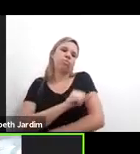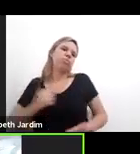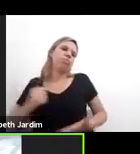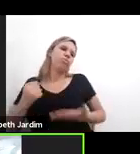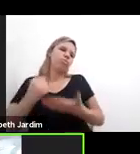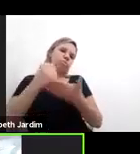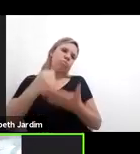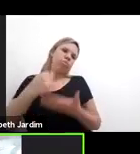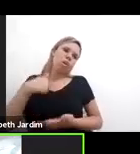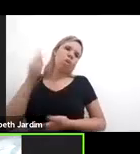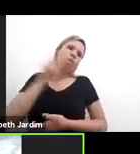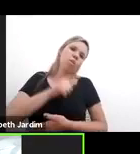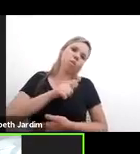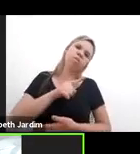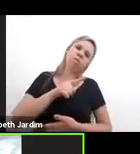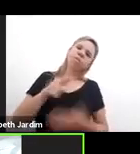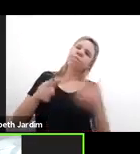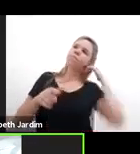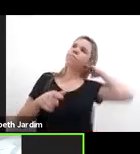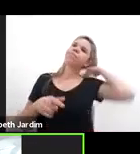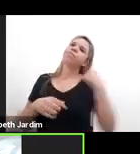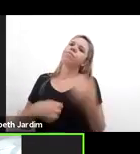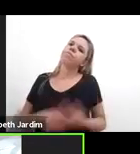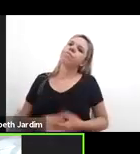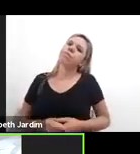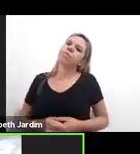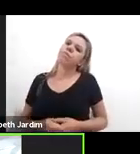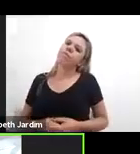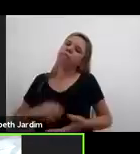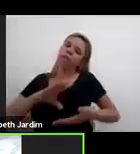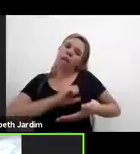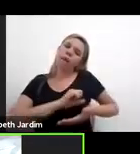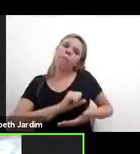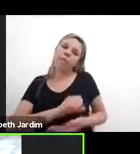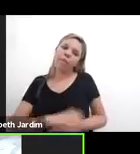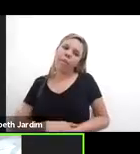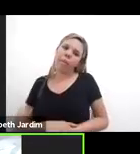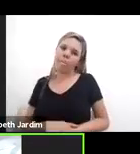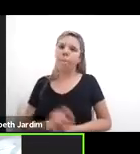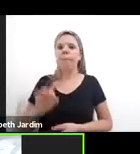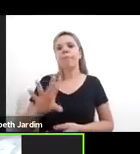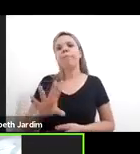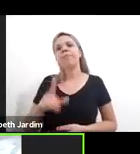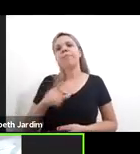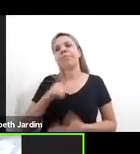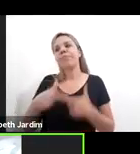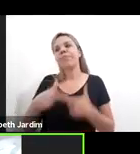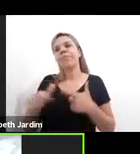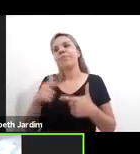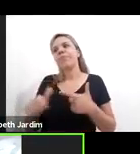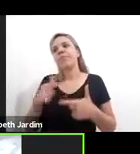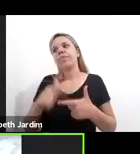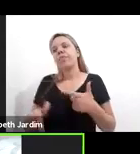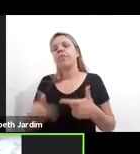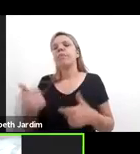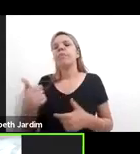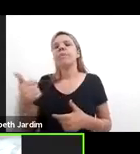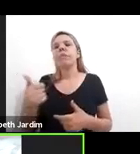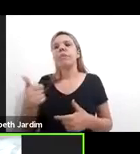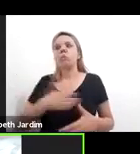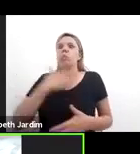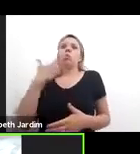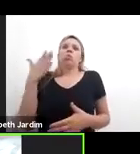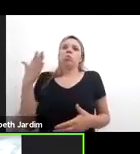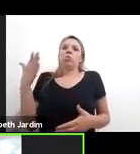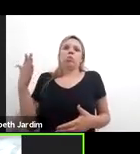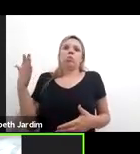eu consegui, né, amamentar. Só que teve um problema. Primeiro, o susto, né, da síndrome